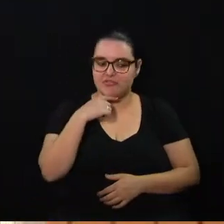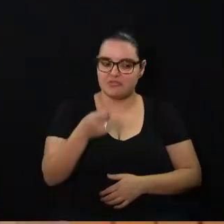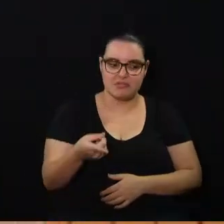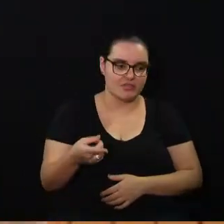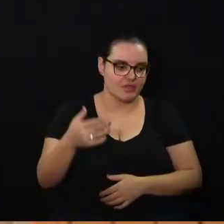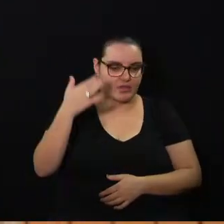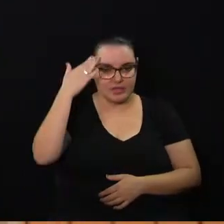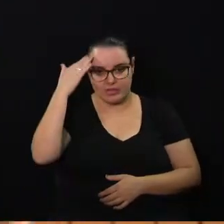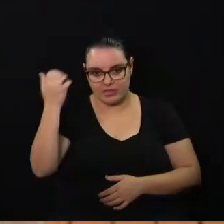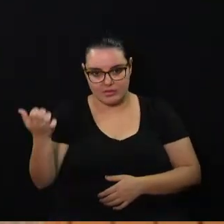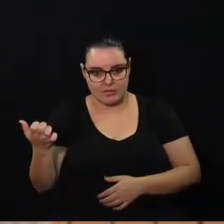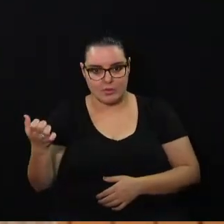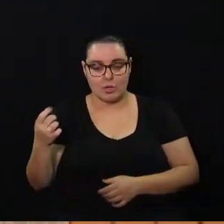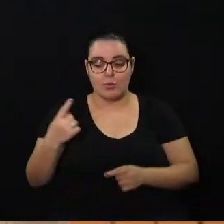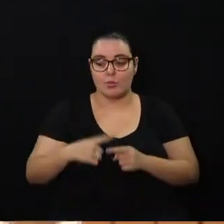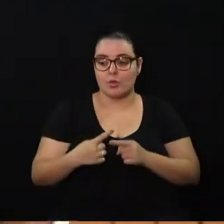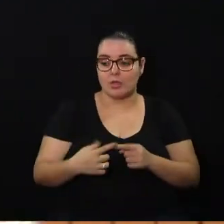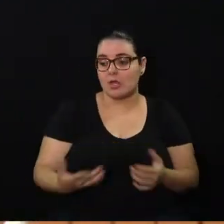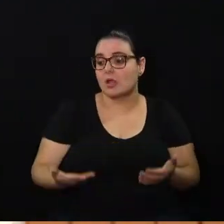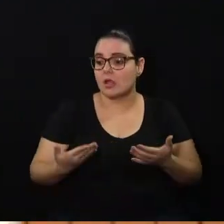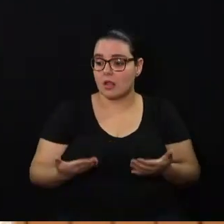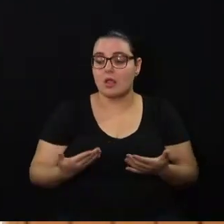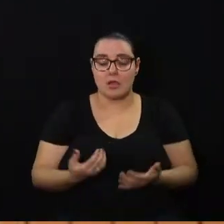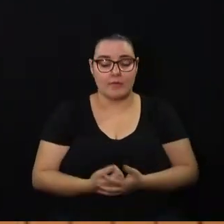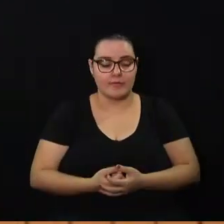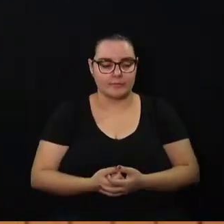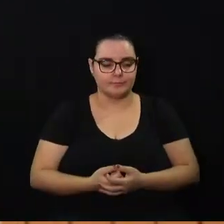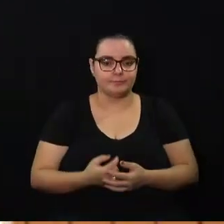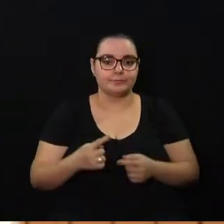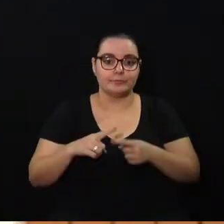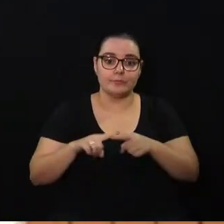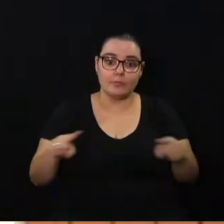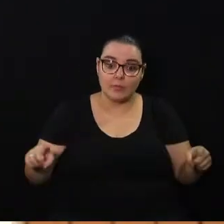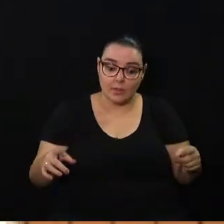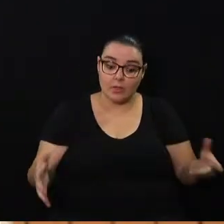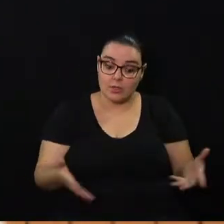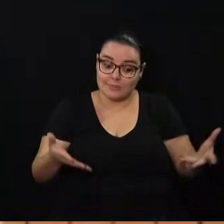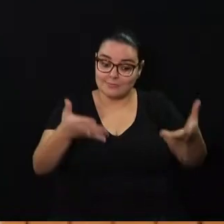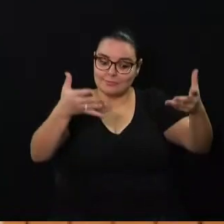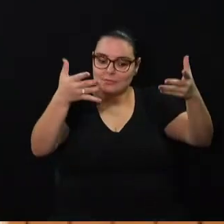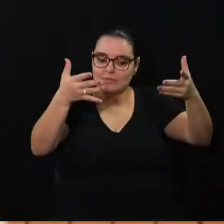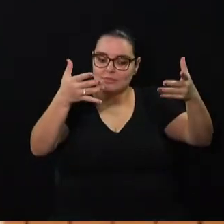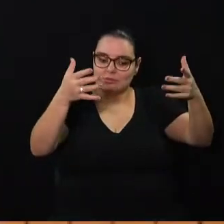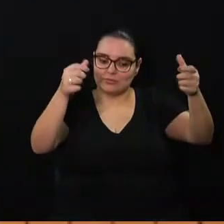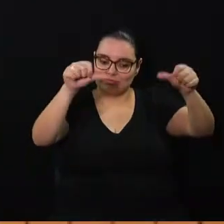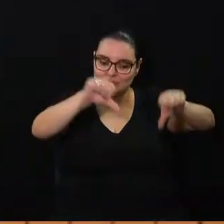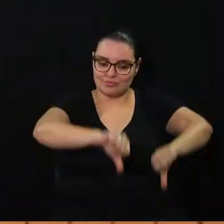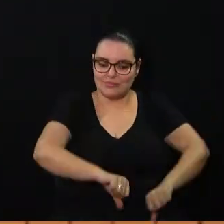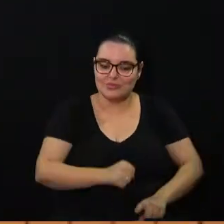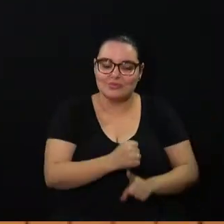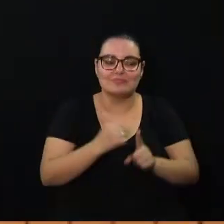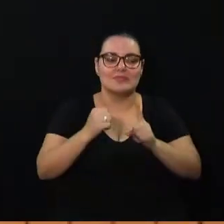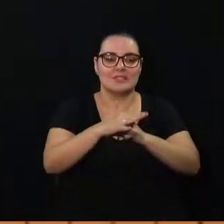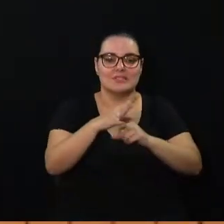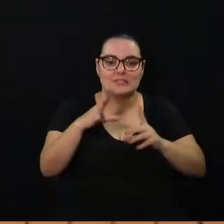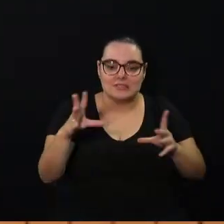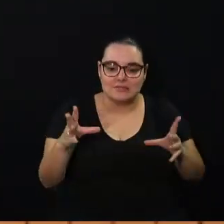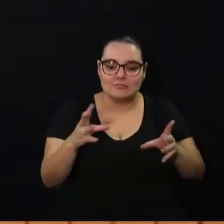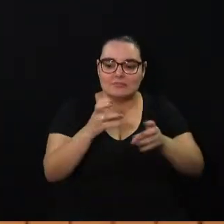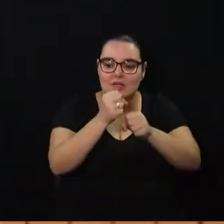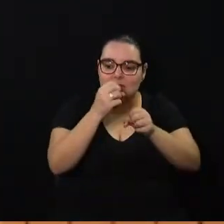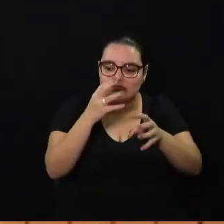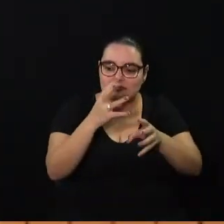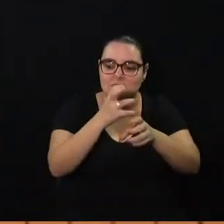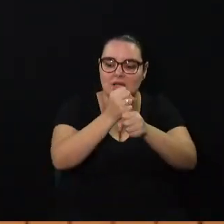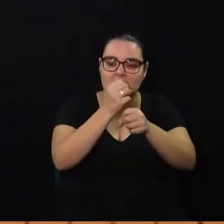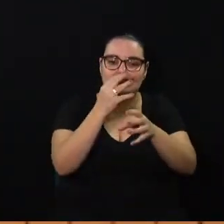diagnóstico por ser um quadro leve mas os prejuízos sociais foram se somando se somando e aí na adolescência que é